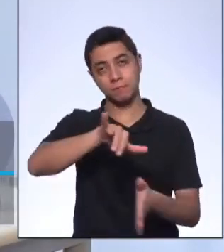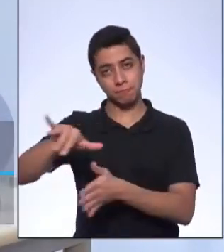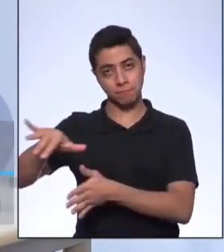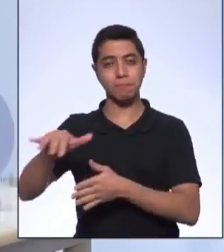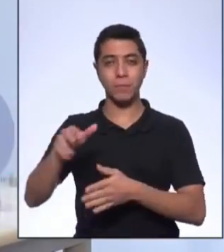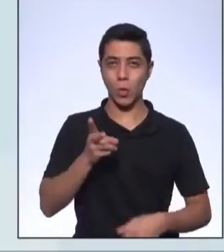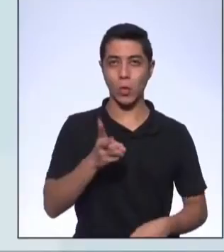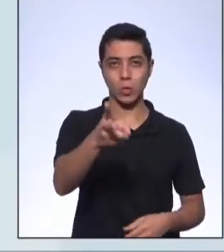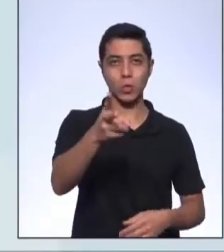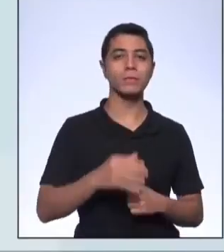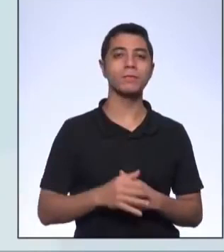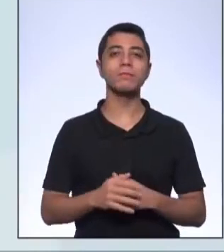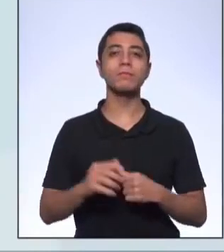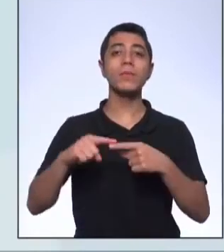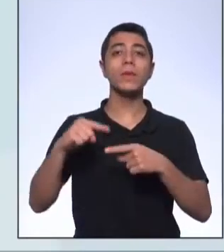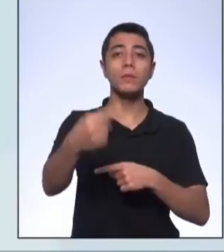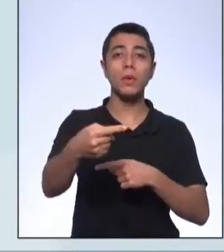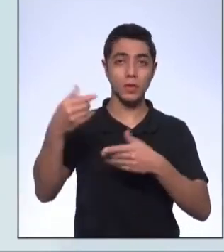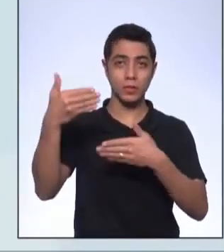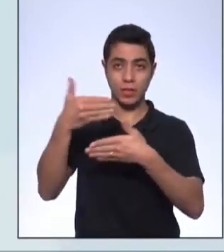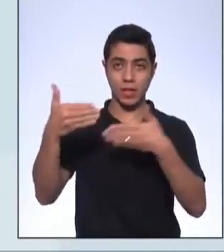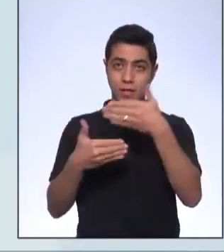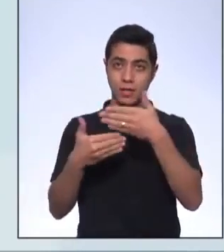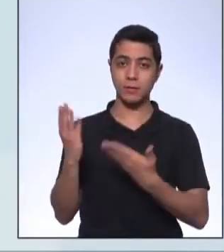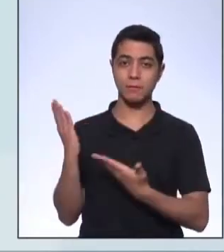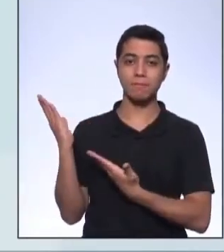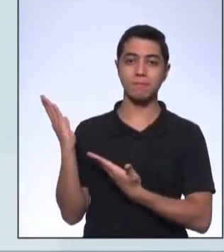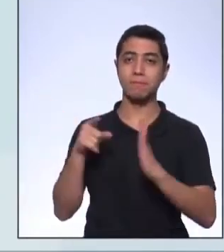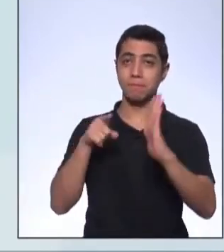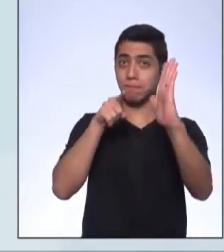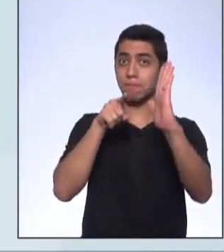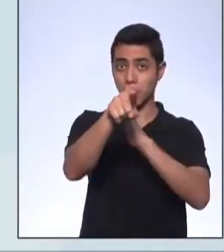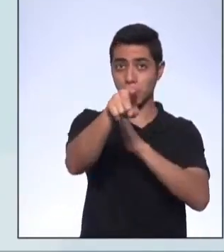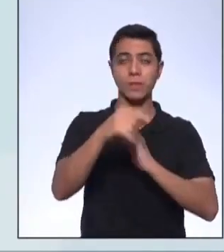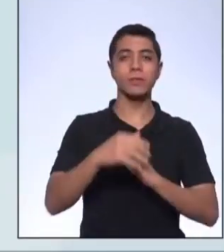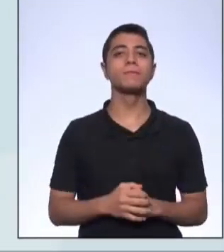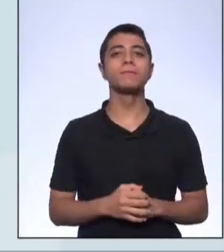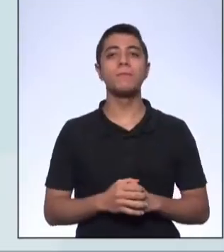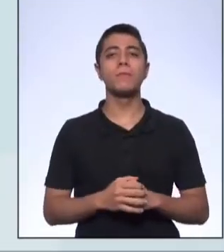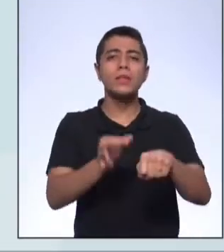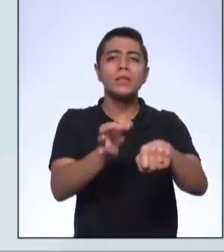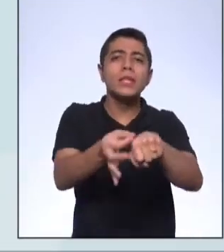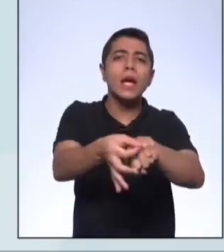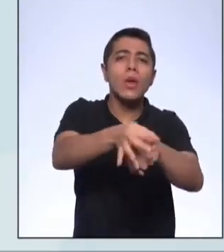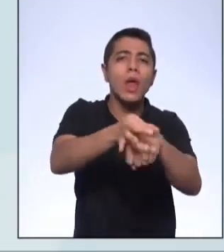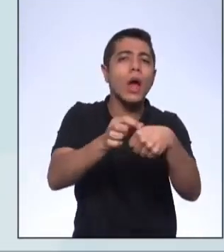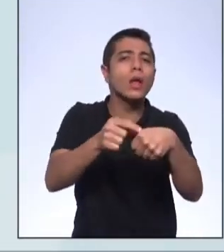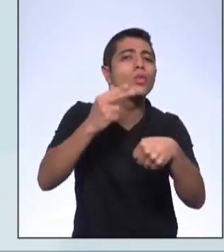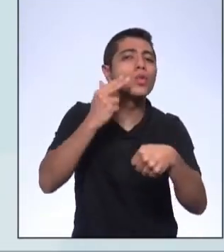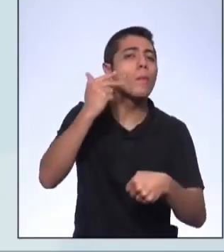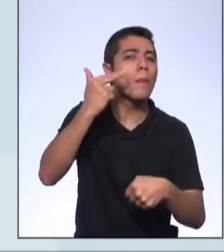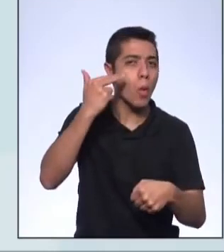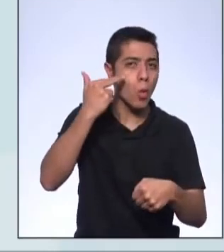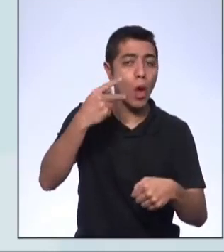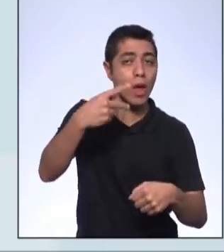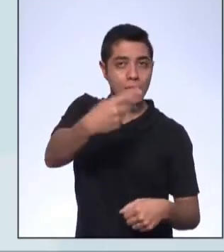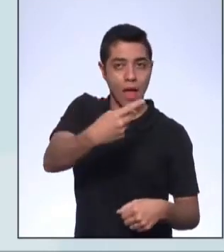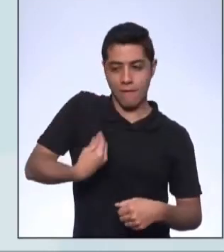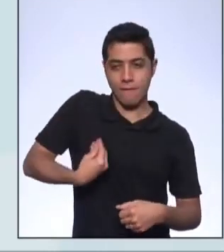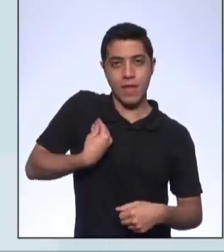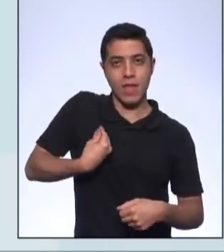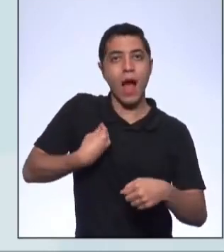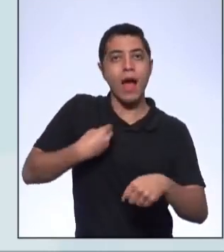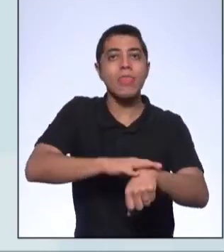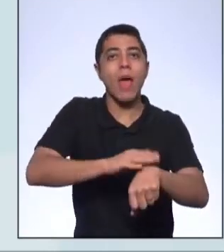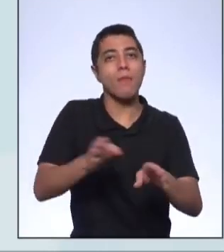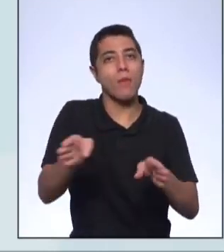O próximo slide faz também uma pergunta para vocês. As células normais cumprem o seu ciclo de vida de forma controlada, mas é